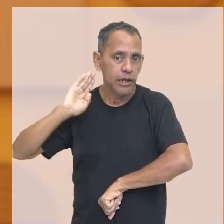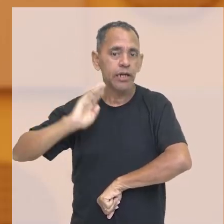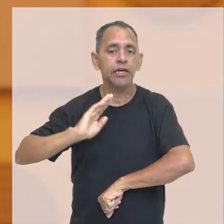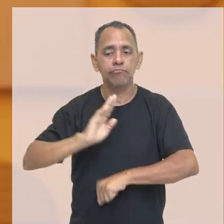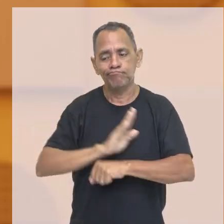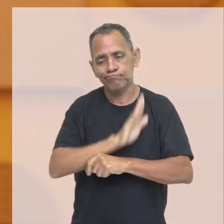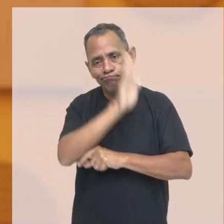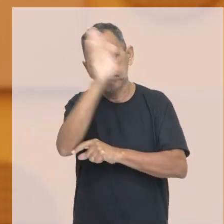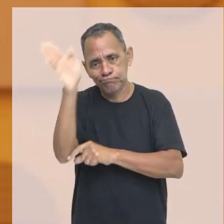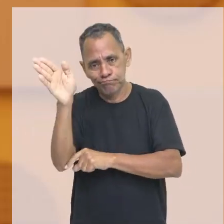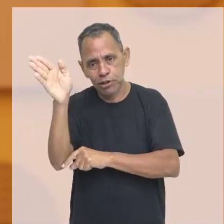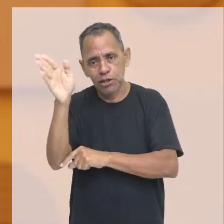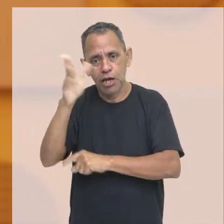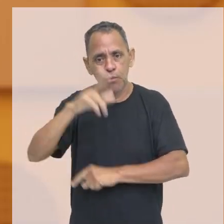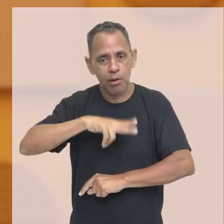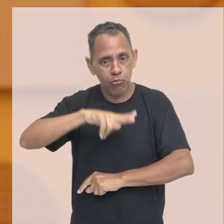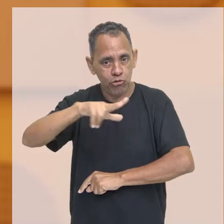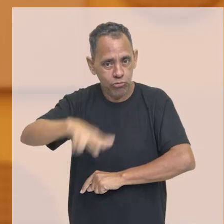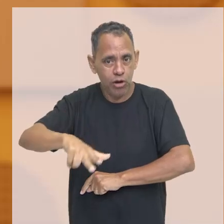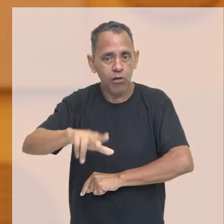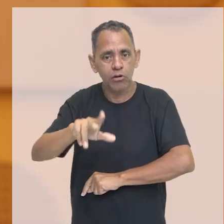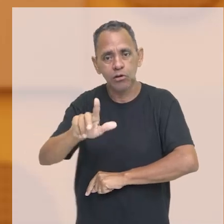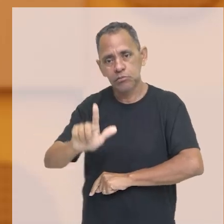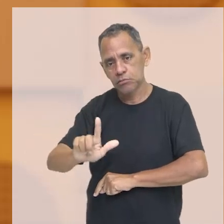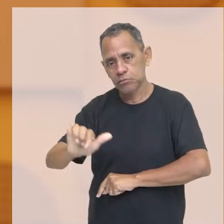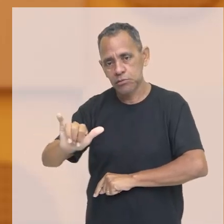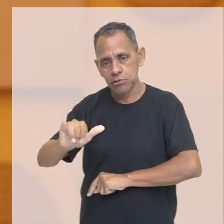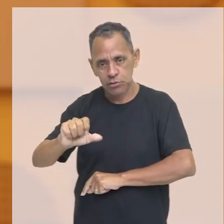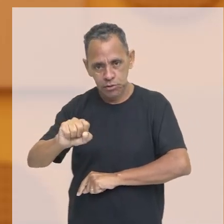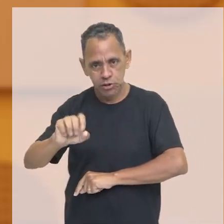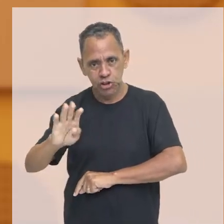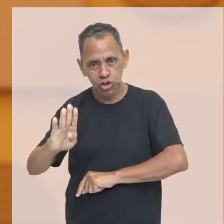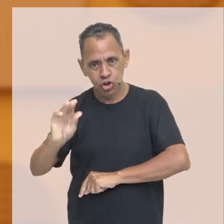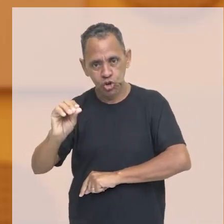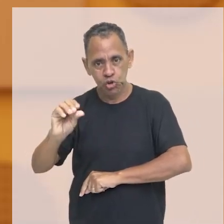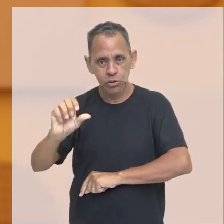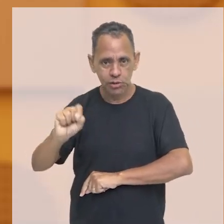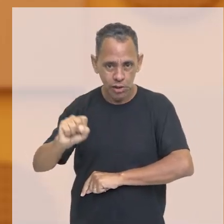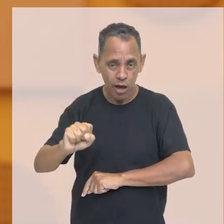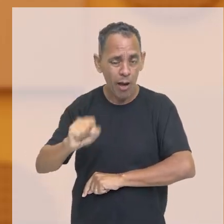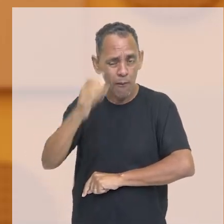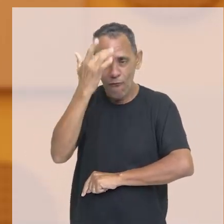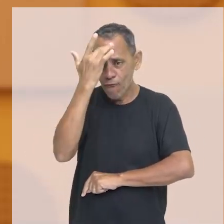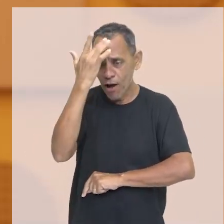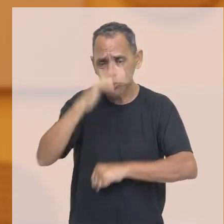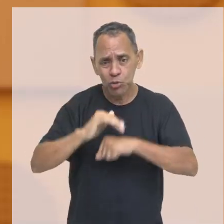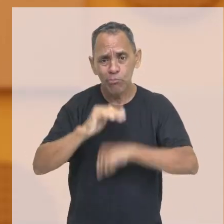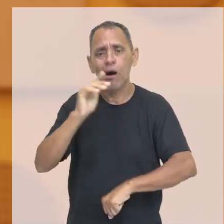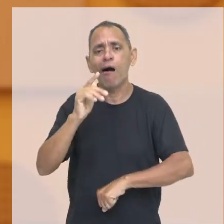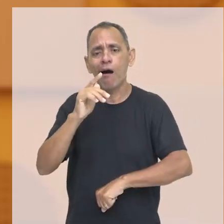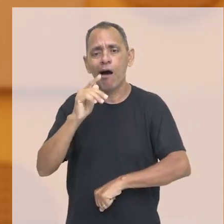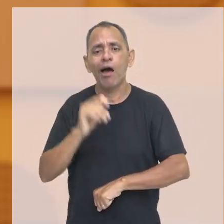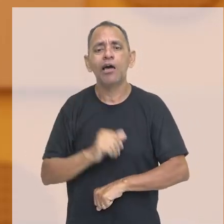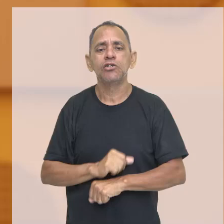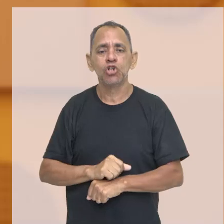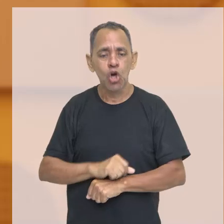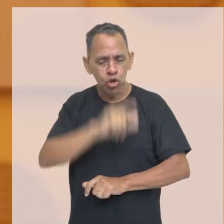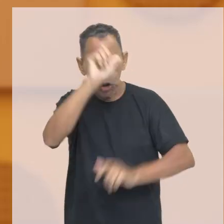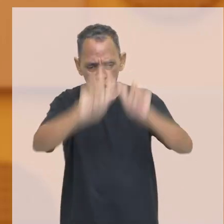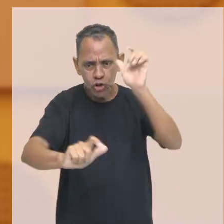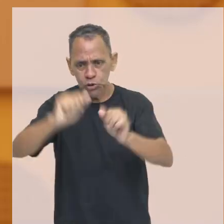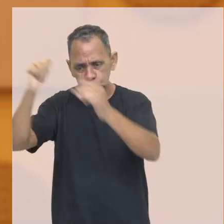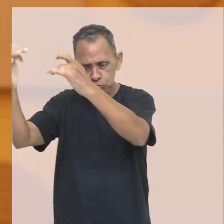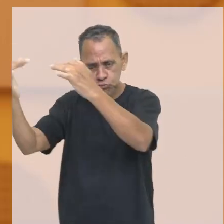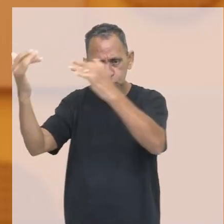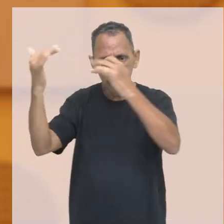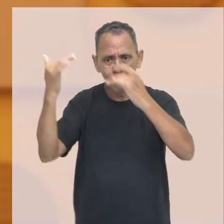Luís para o Rio de Janeiro, que na época era a capital, primeiramente da colônia, posteriormente do Império. Isso fez com